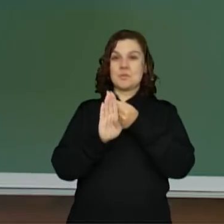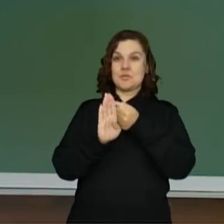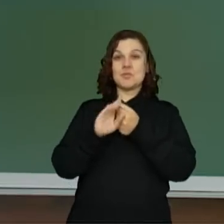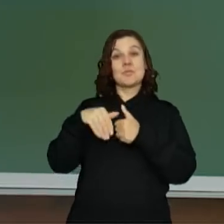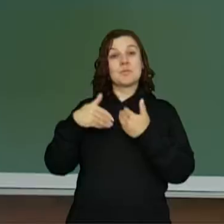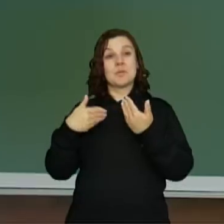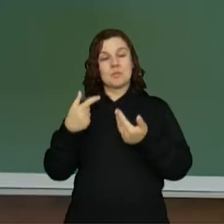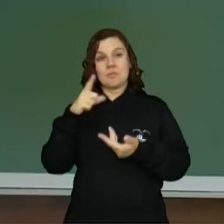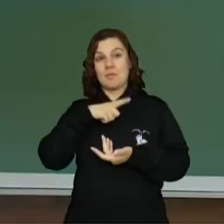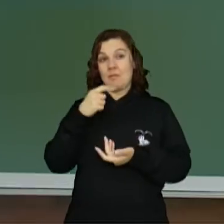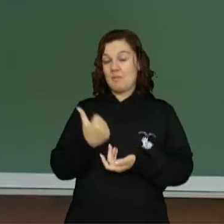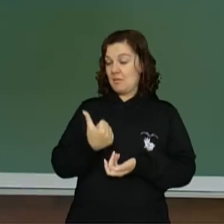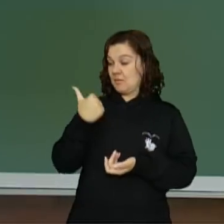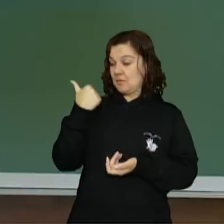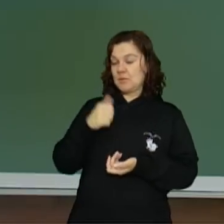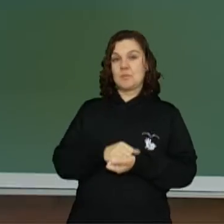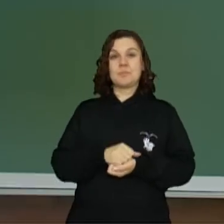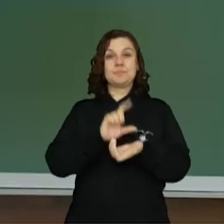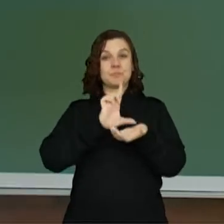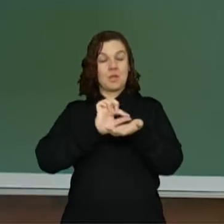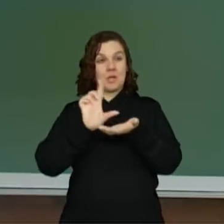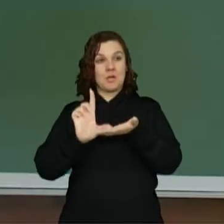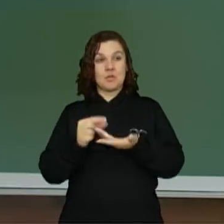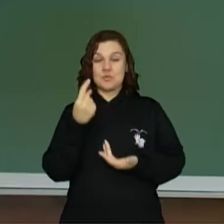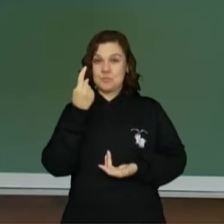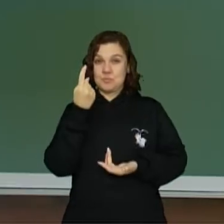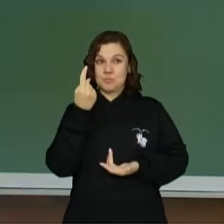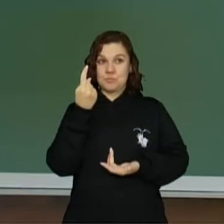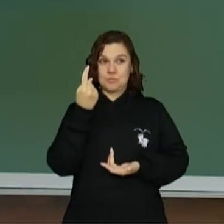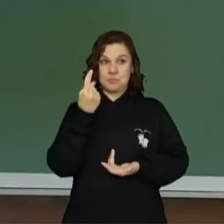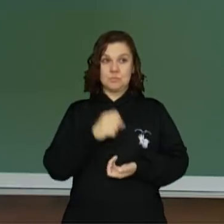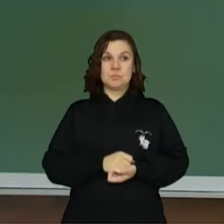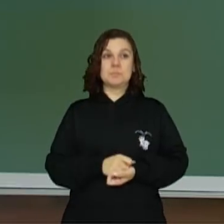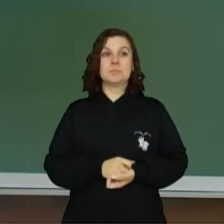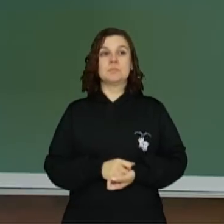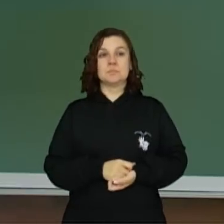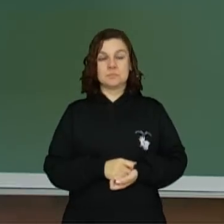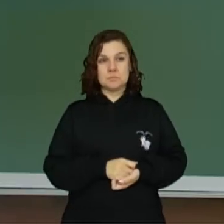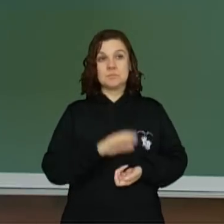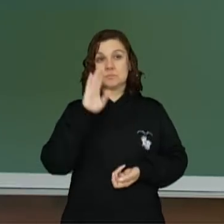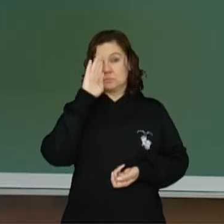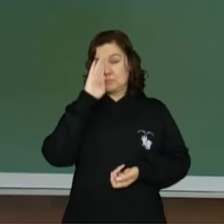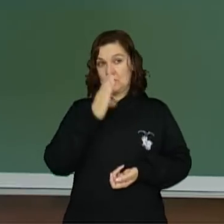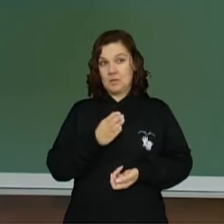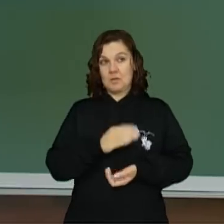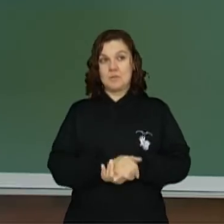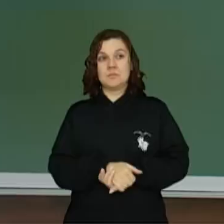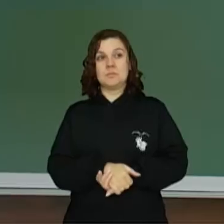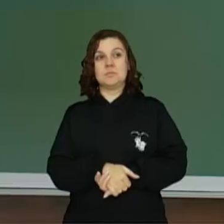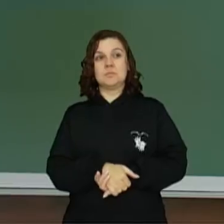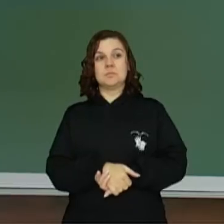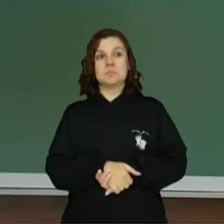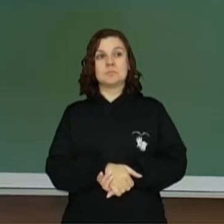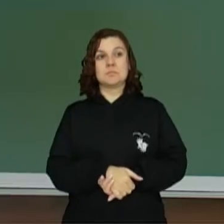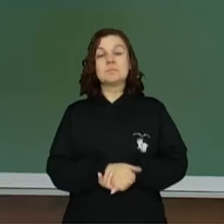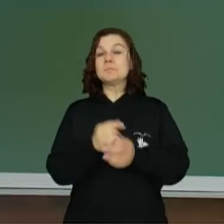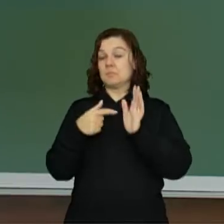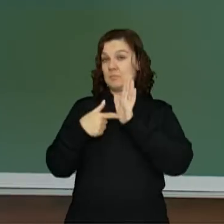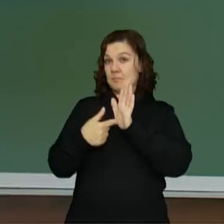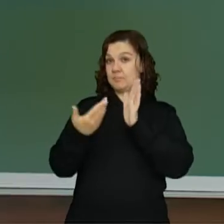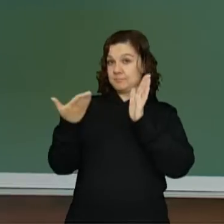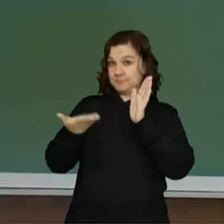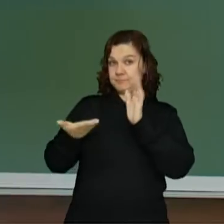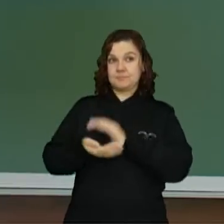temos aqui, né, o artigo aqui, artigo definido, nós temos aqui que marca,